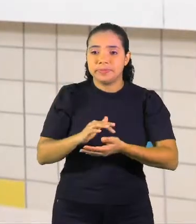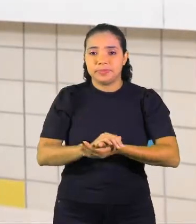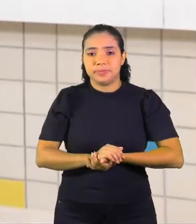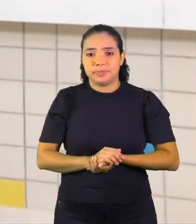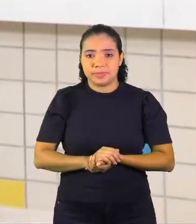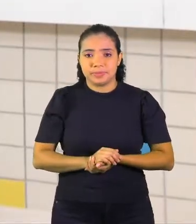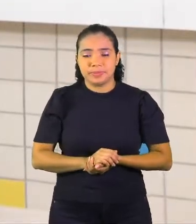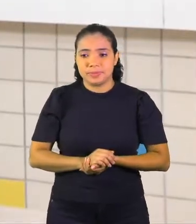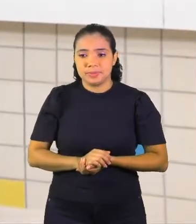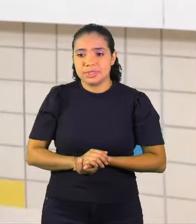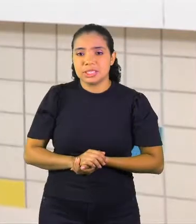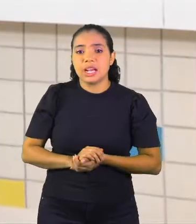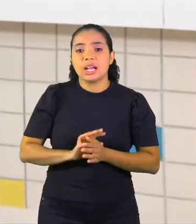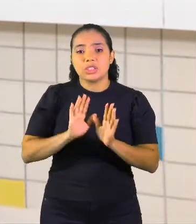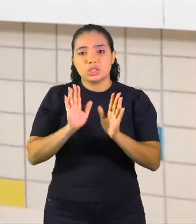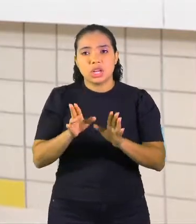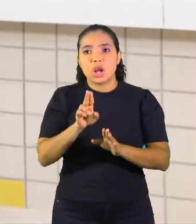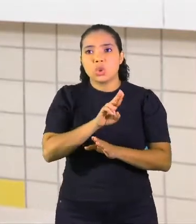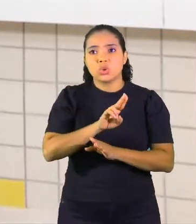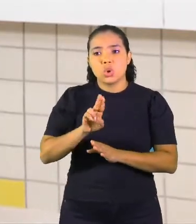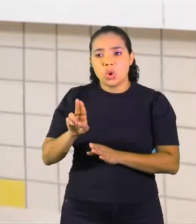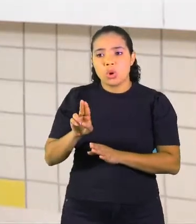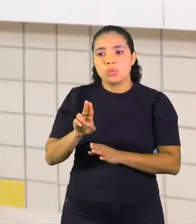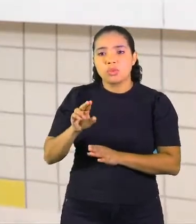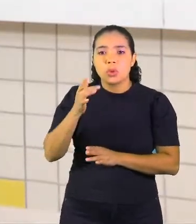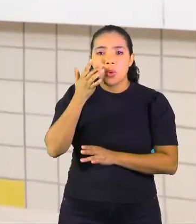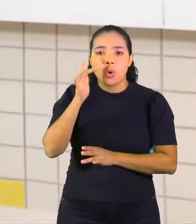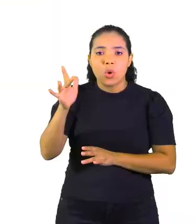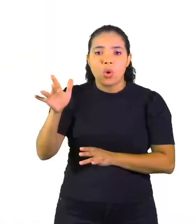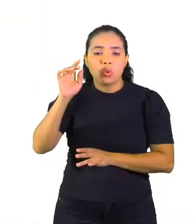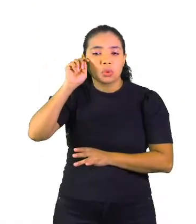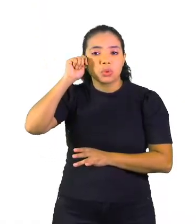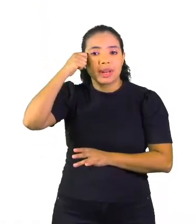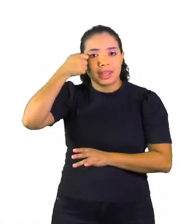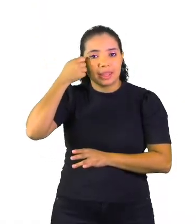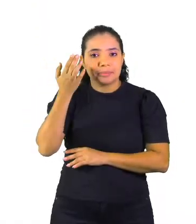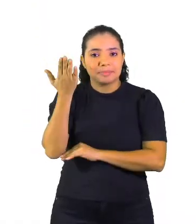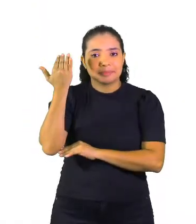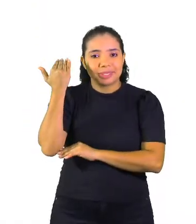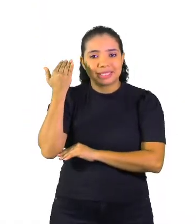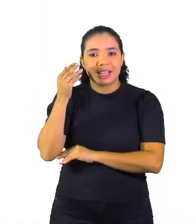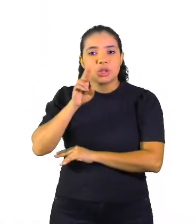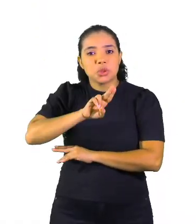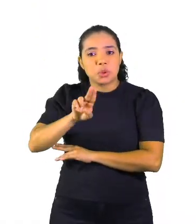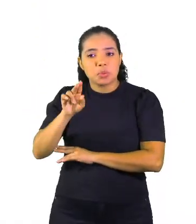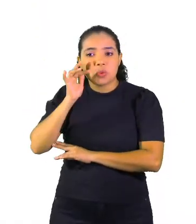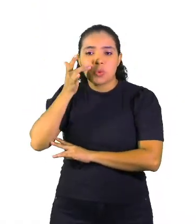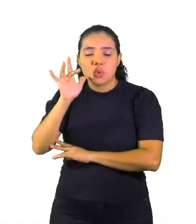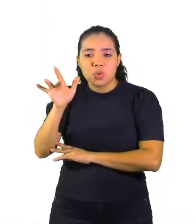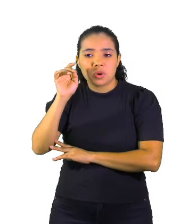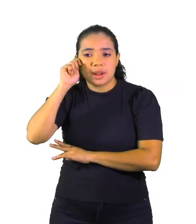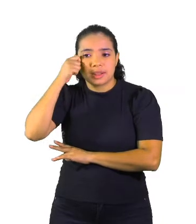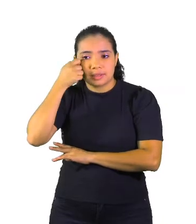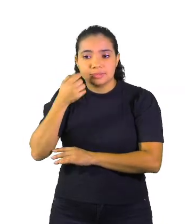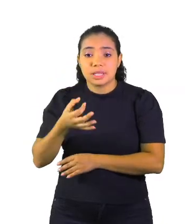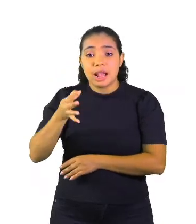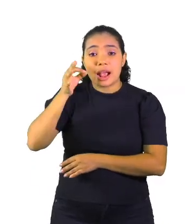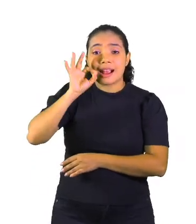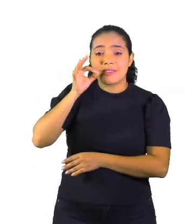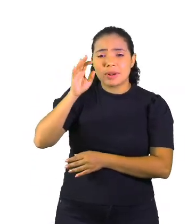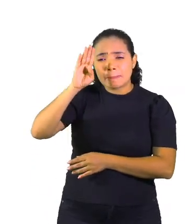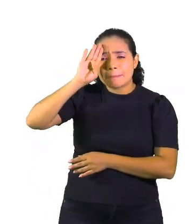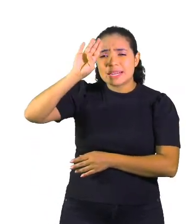que já foi chamado de ouro negro. Bom, O café foi o principal produto